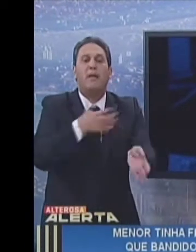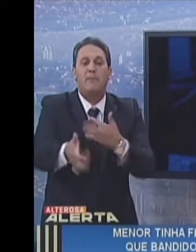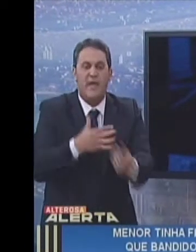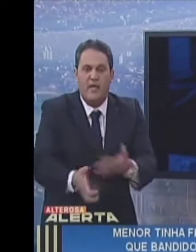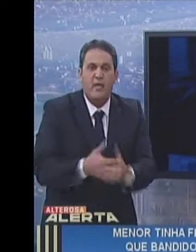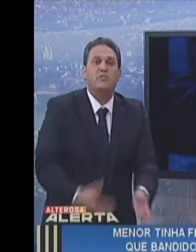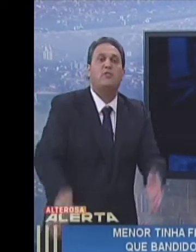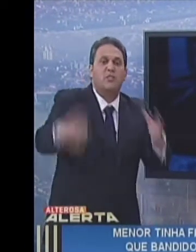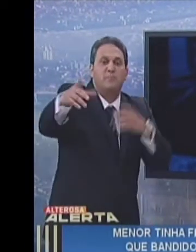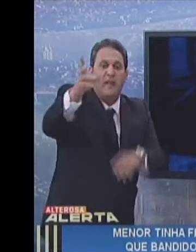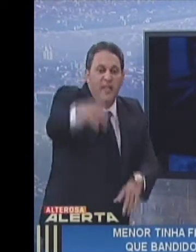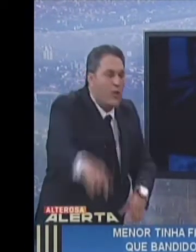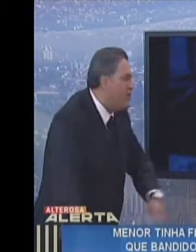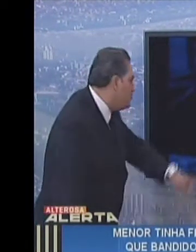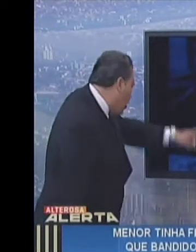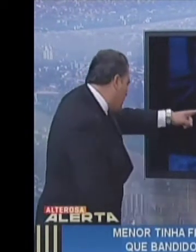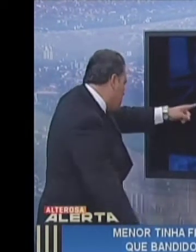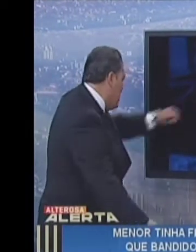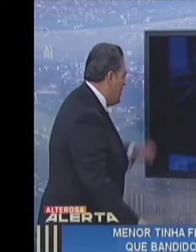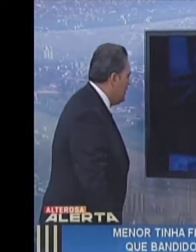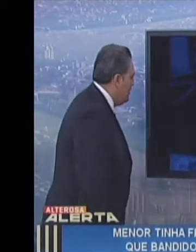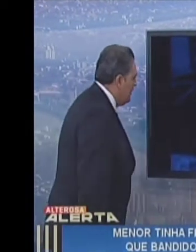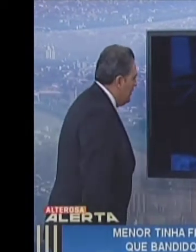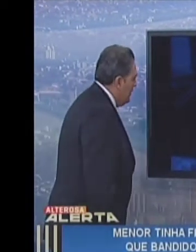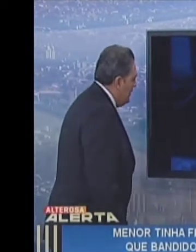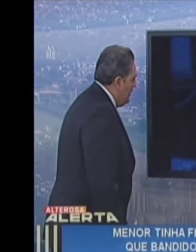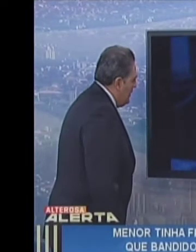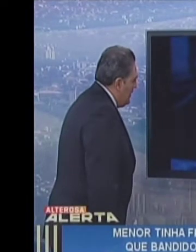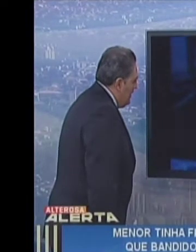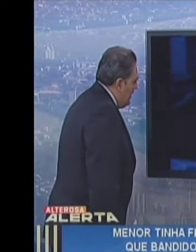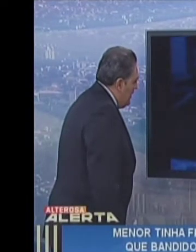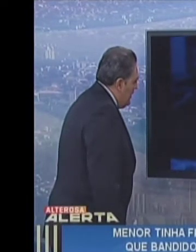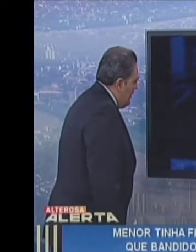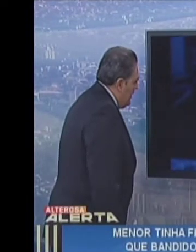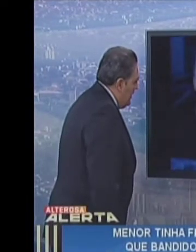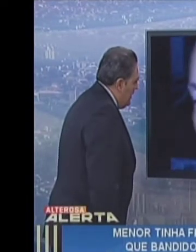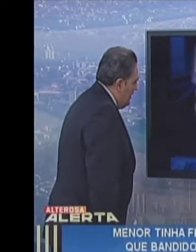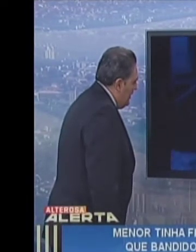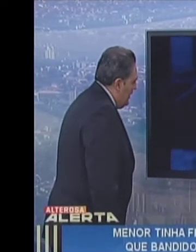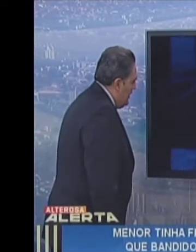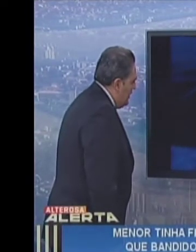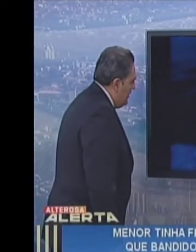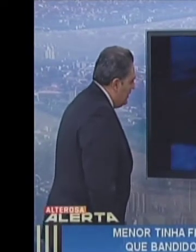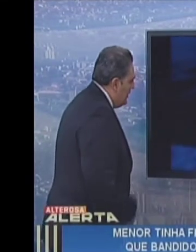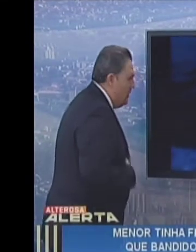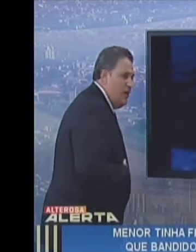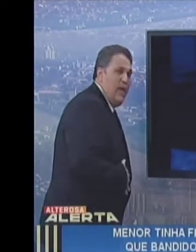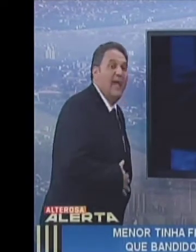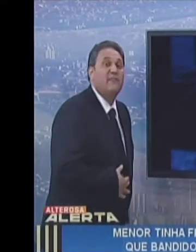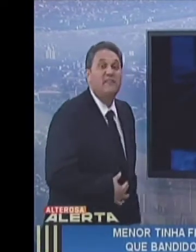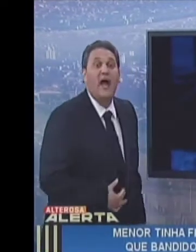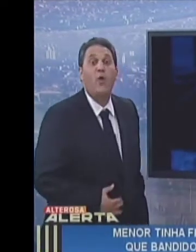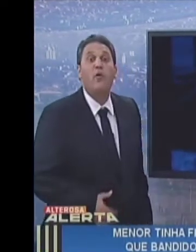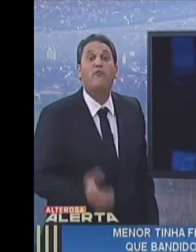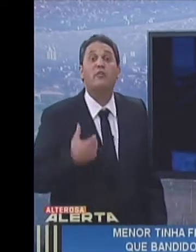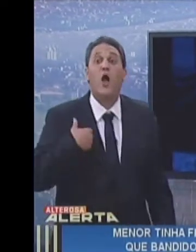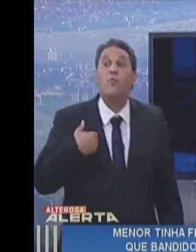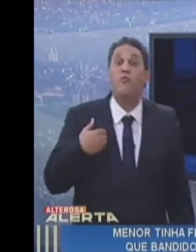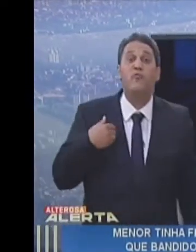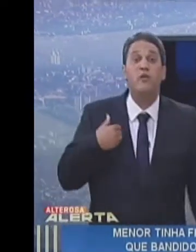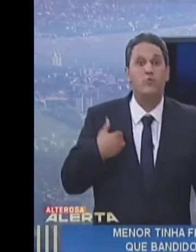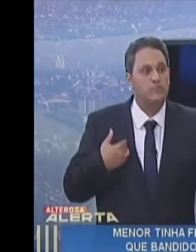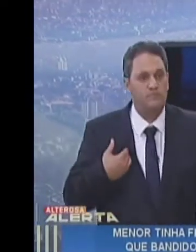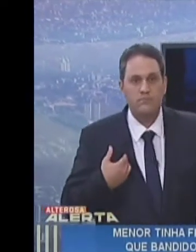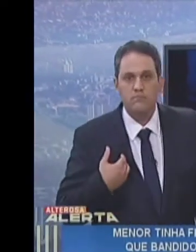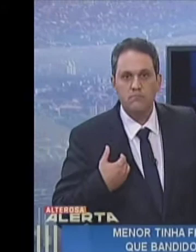para mim não quero saber. Se vocês prenderam ele, solta, meu time. Filho, então eles agora tem que tomar as providências deles. Ela vai enterrar, eu vou